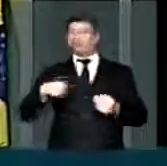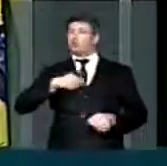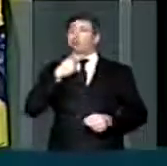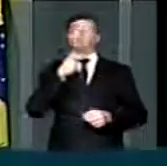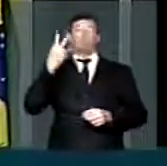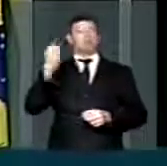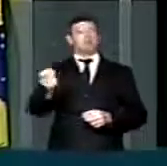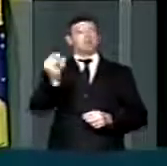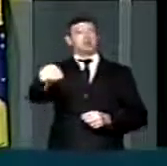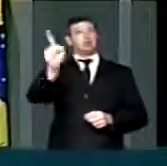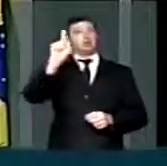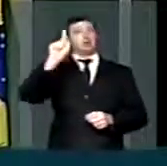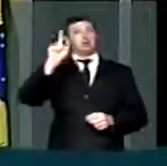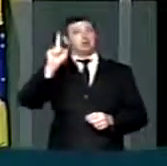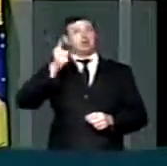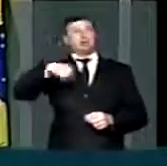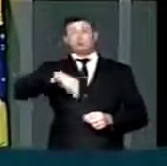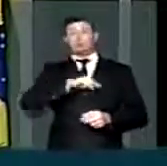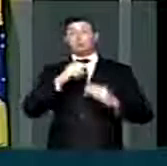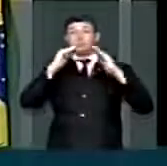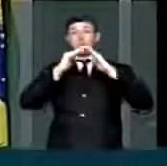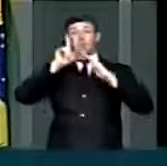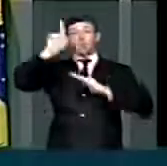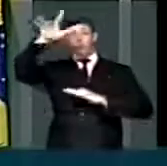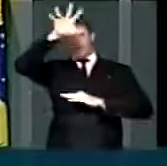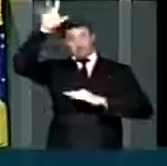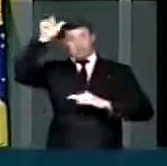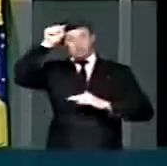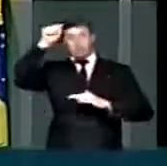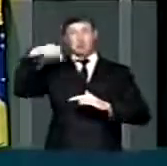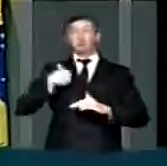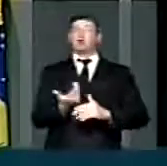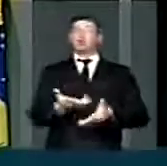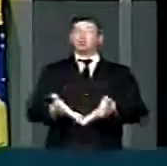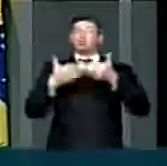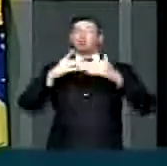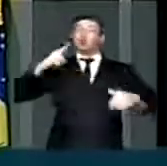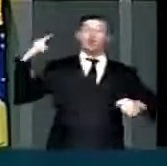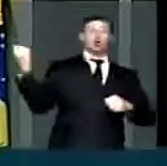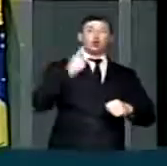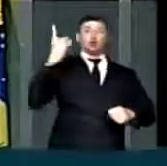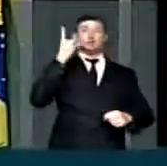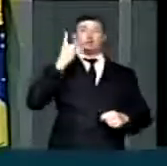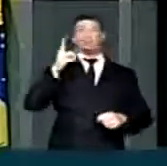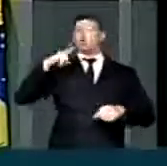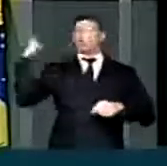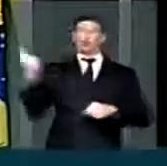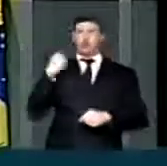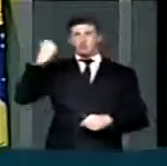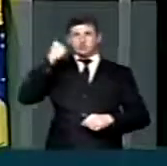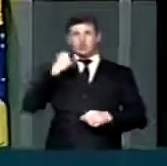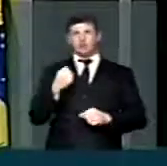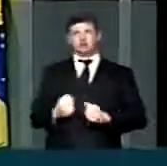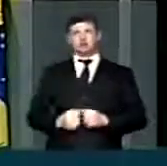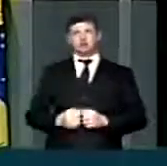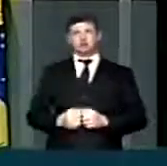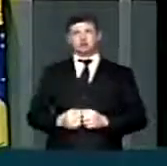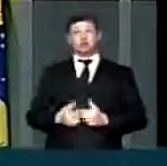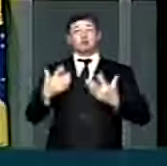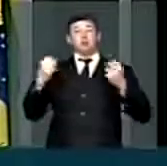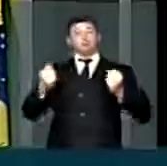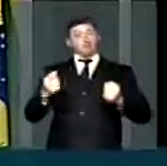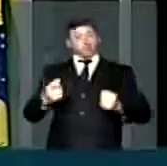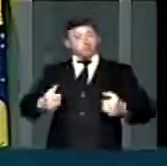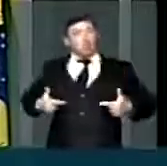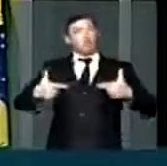aceitar. Nós que vivemos na Amazônia, eu quero aqui conclamar deputados e senadores da Amazônia para a gente levantar